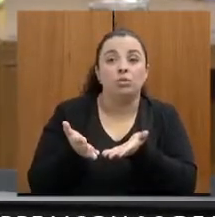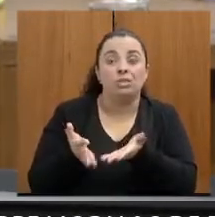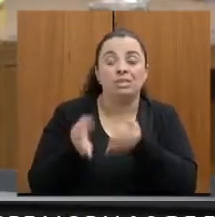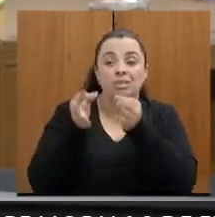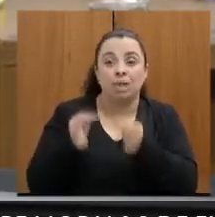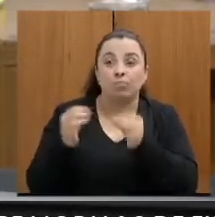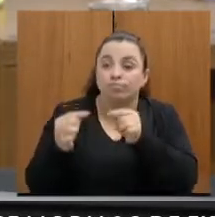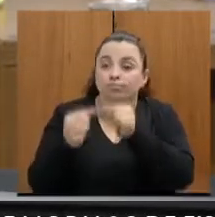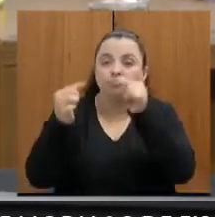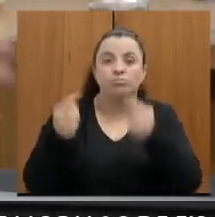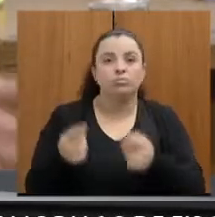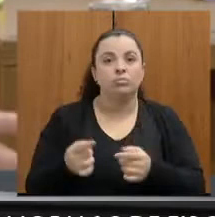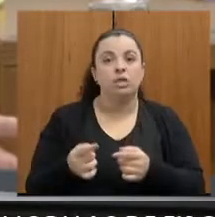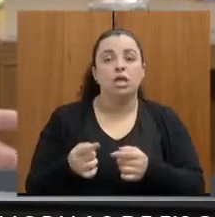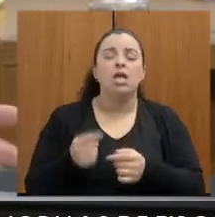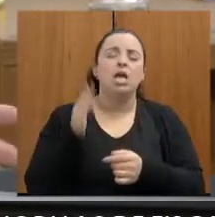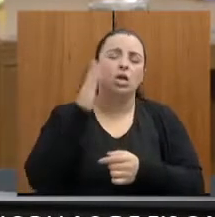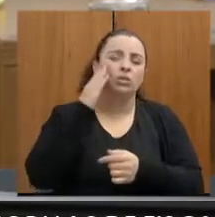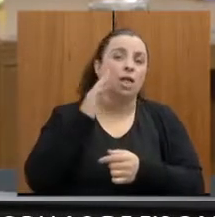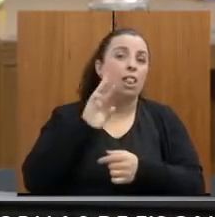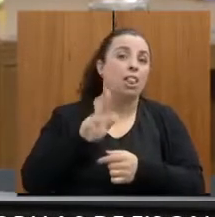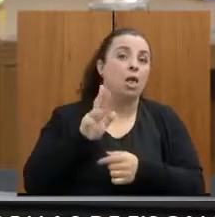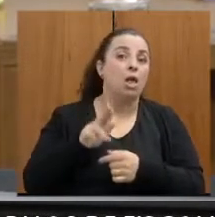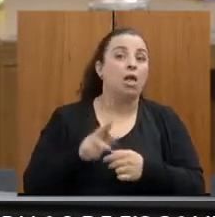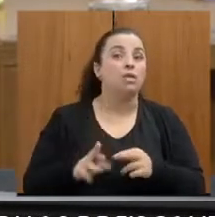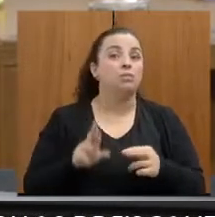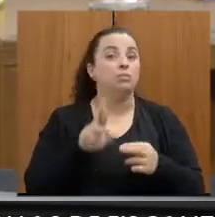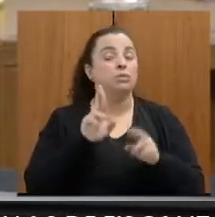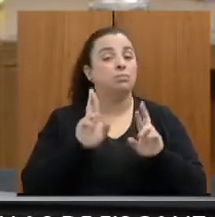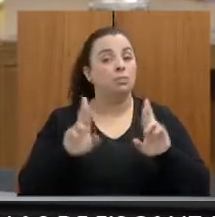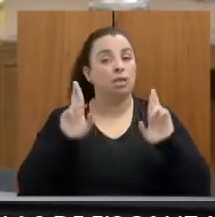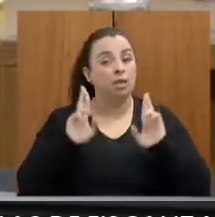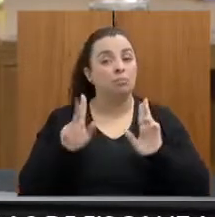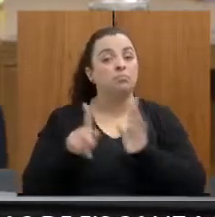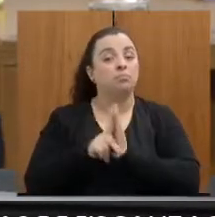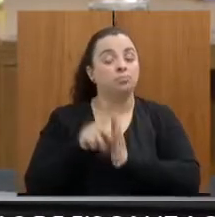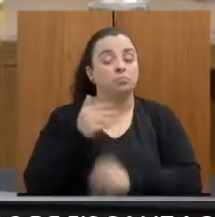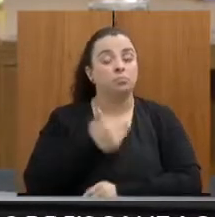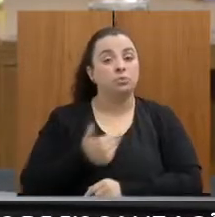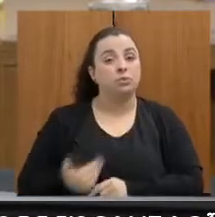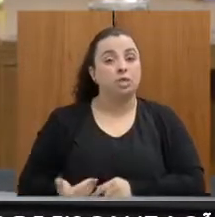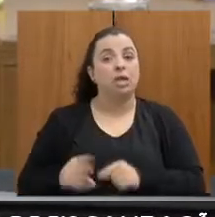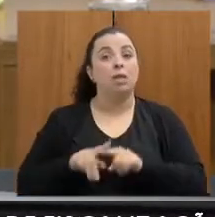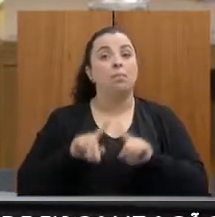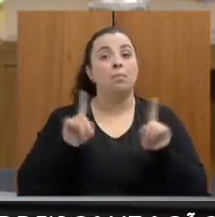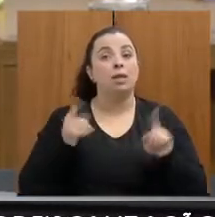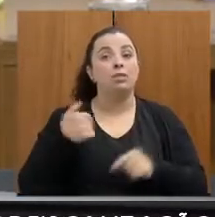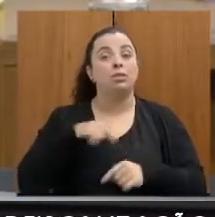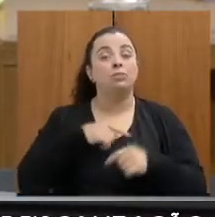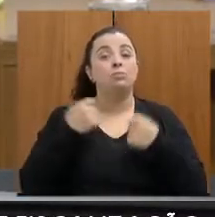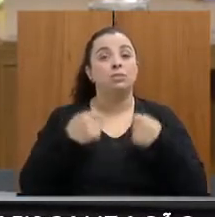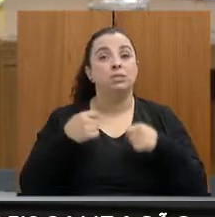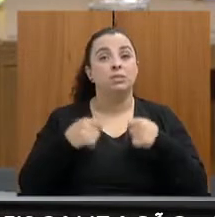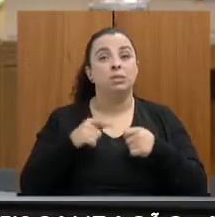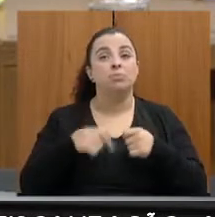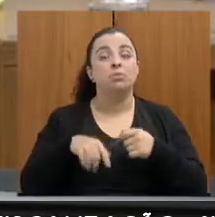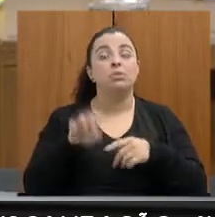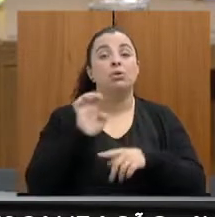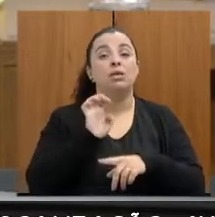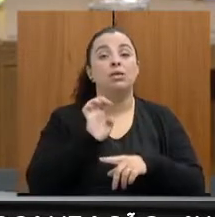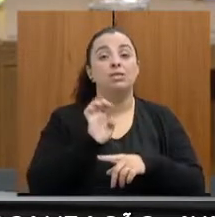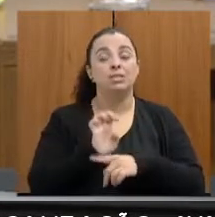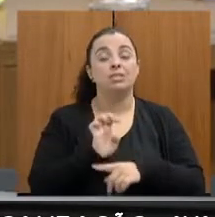do está é mas nós precisamos muito que o estado faça uma gestão nesse sentido